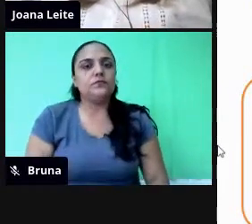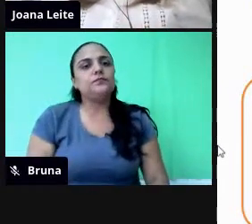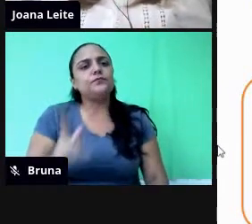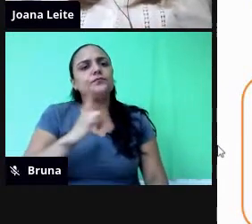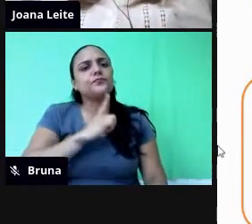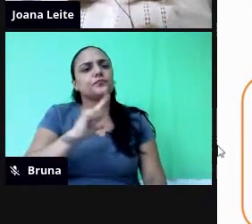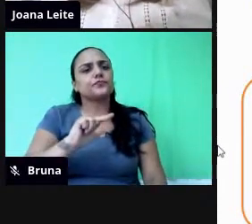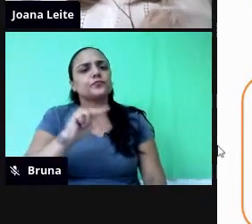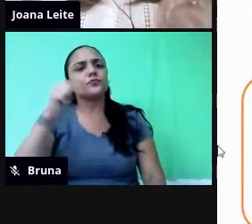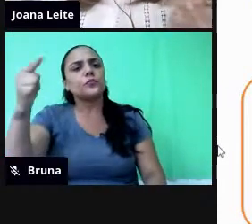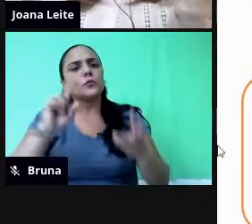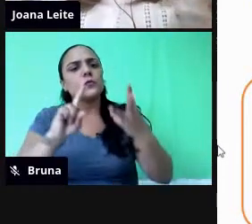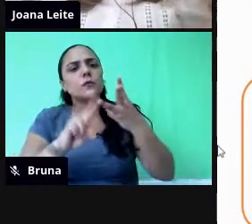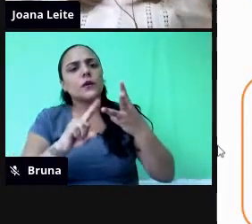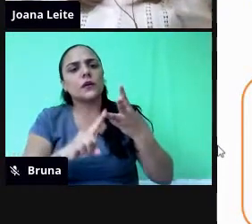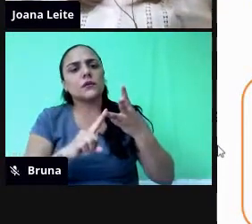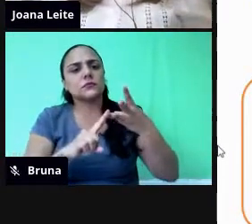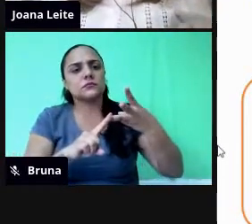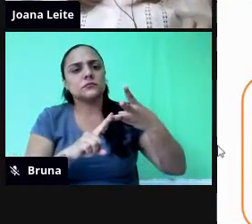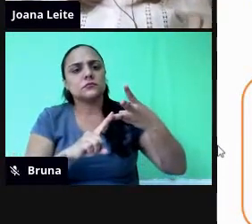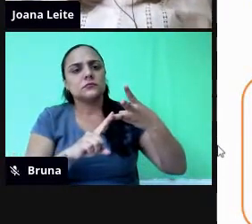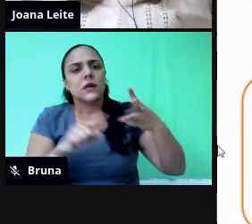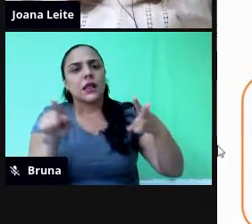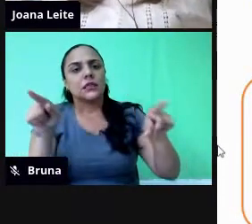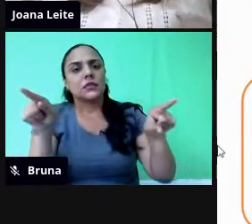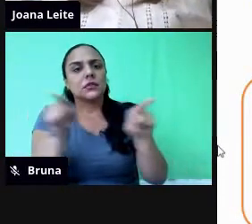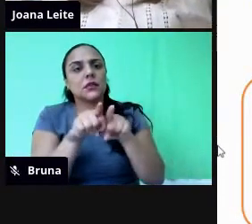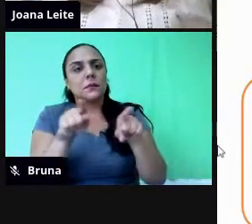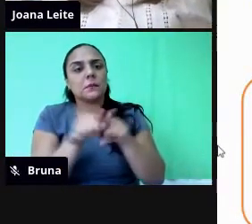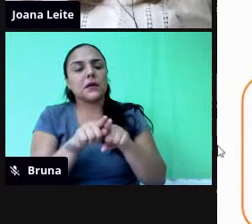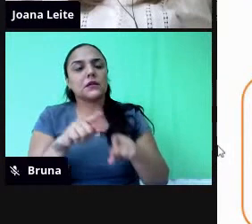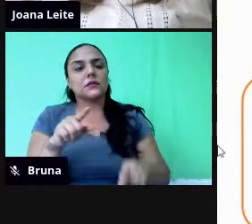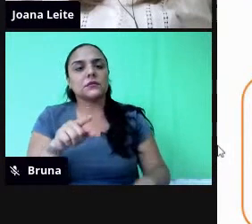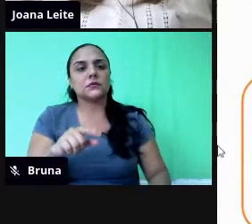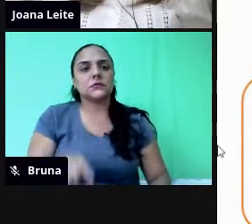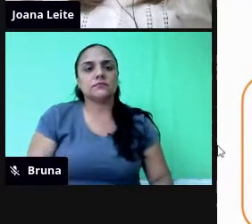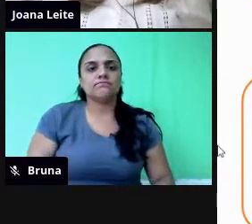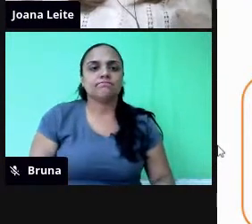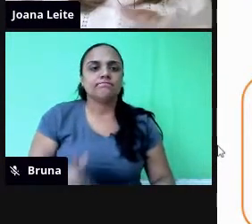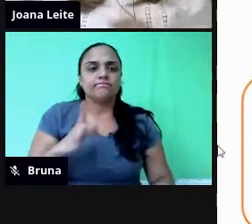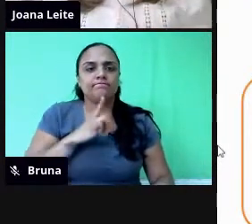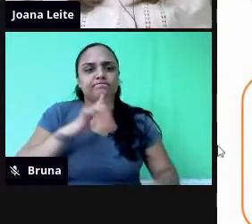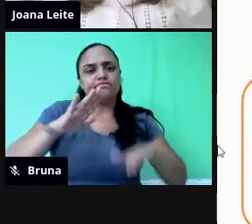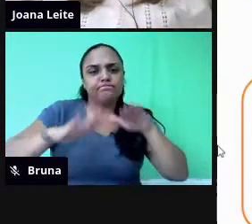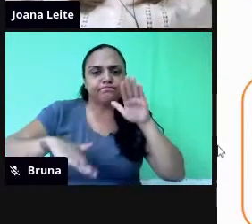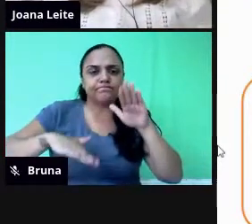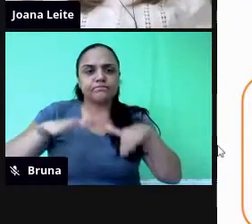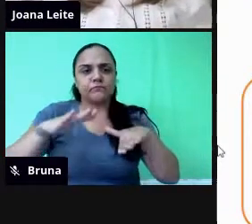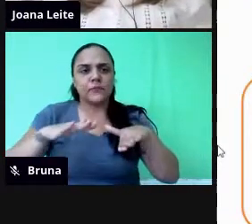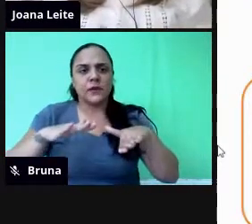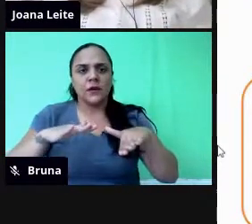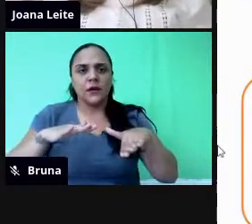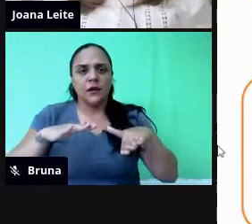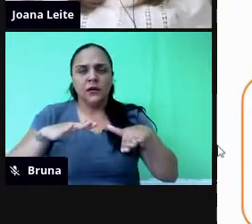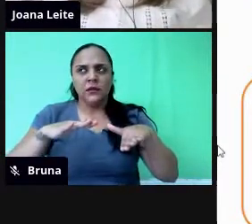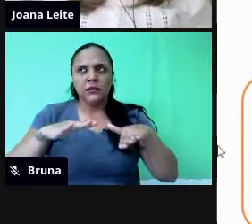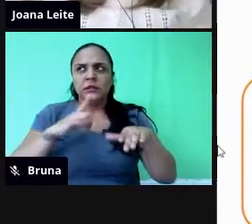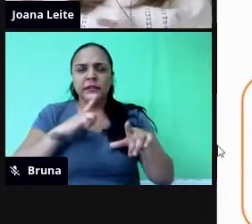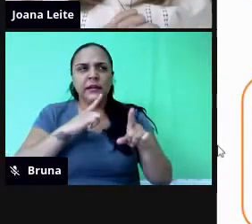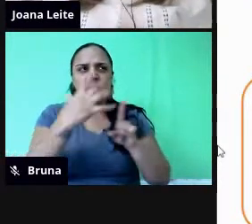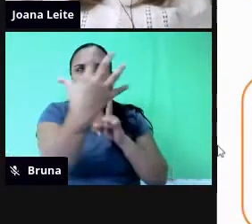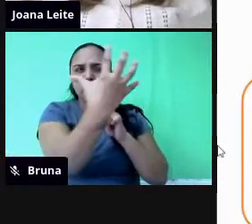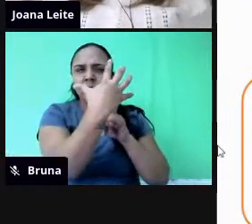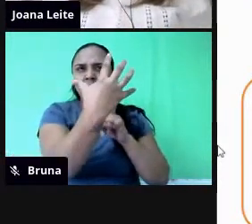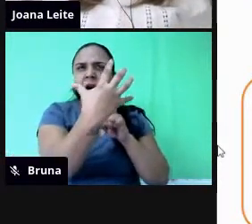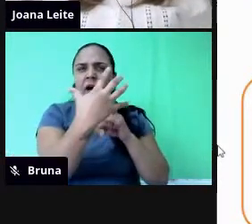de vista nutricional são algumas alterações biológicas que o indivíduo pode apresentar e que influencia